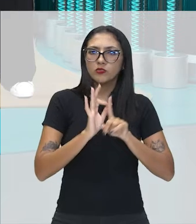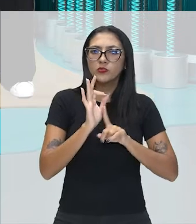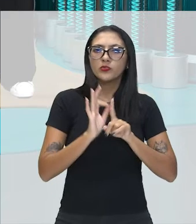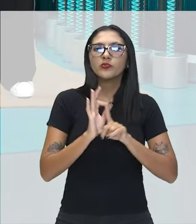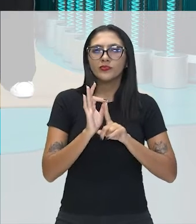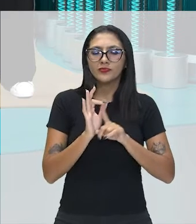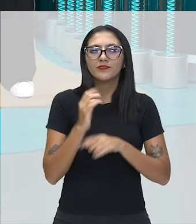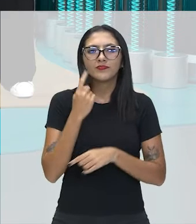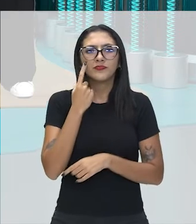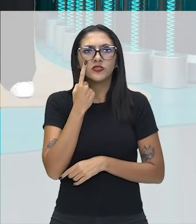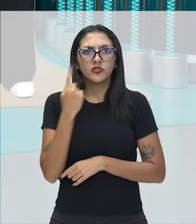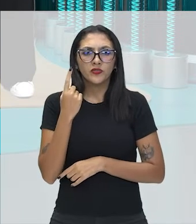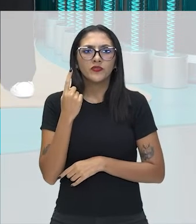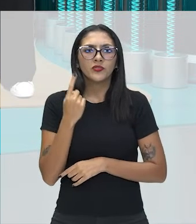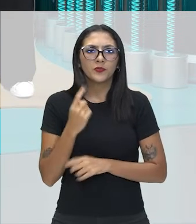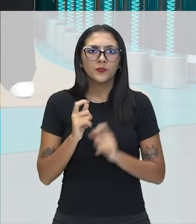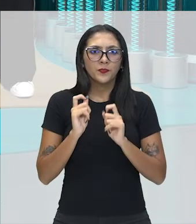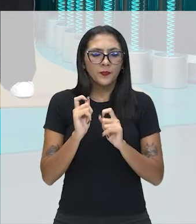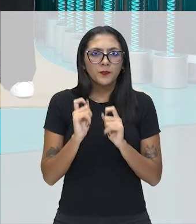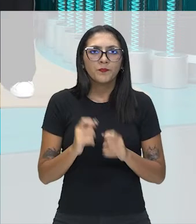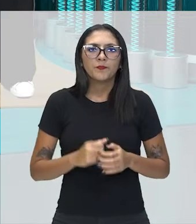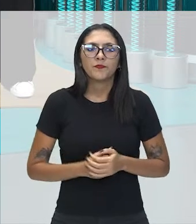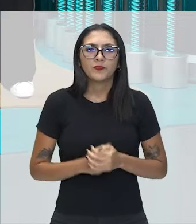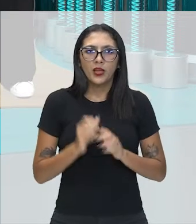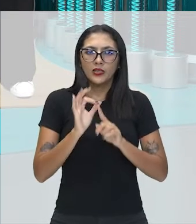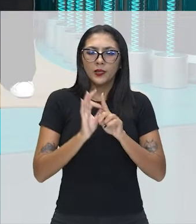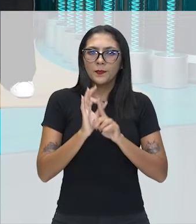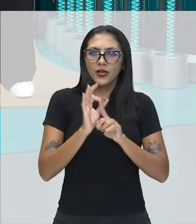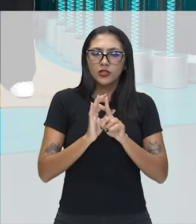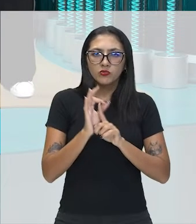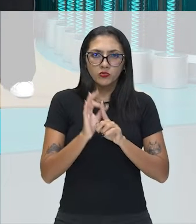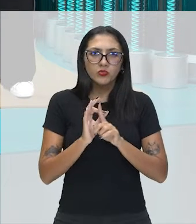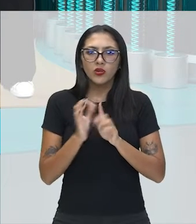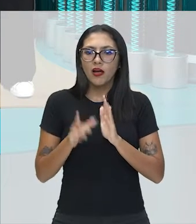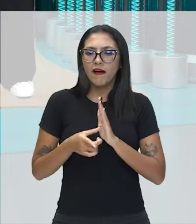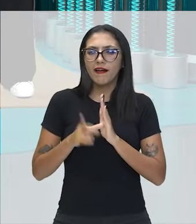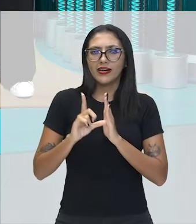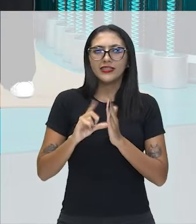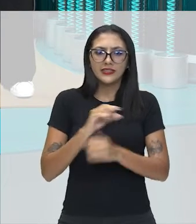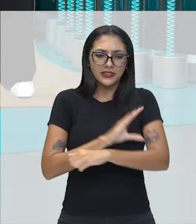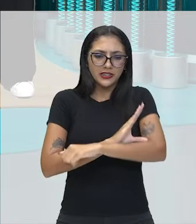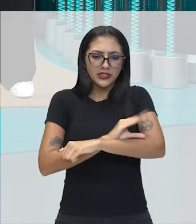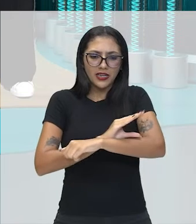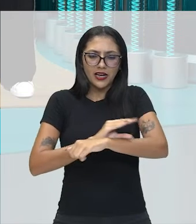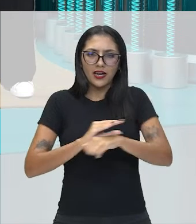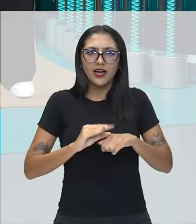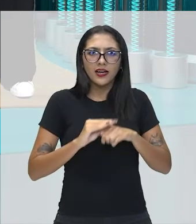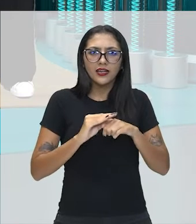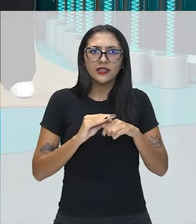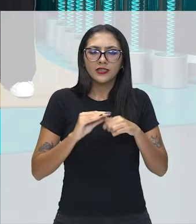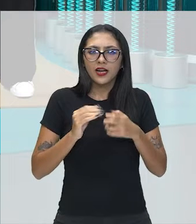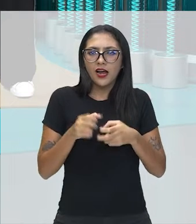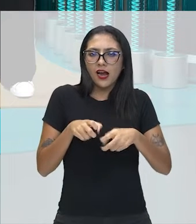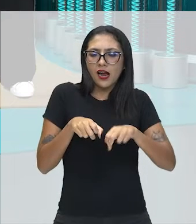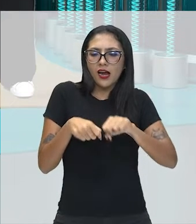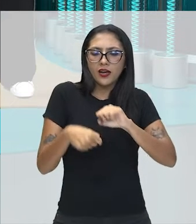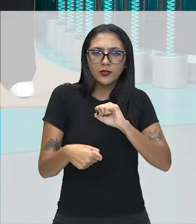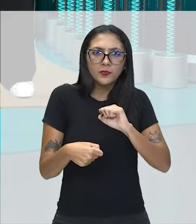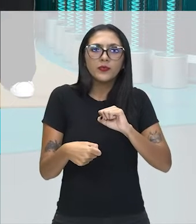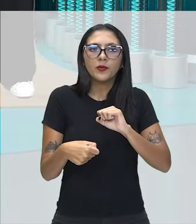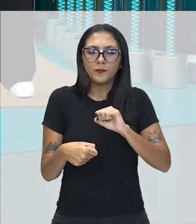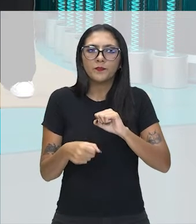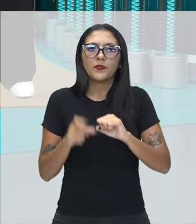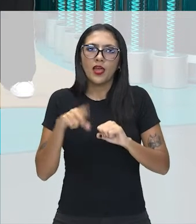na cãibra o calor ele faz com que o músculo relaxe, consequentemente também esses vasos sanguíneos eles vão dilatando na